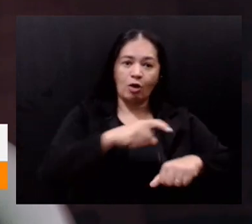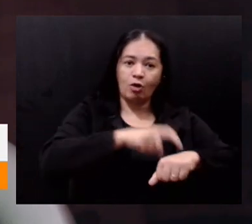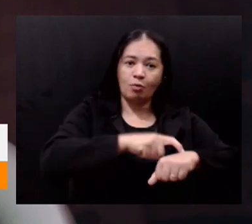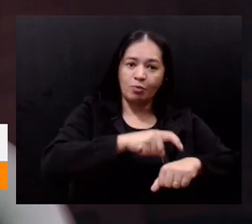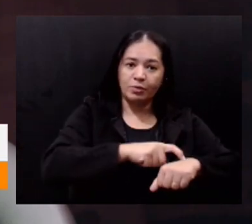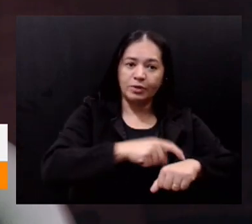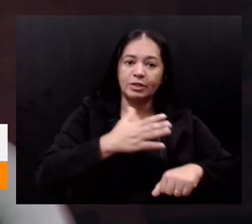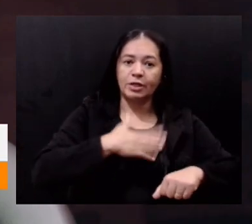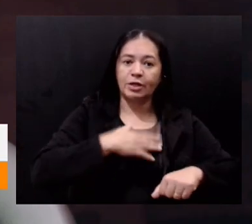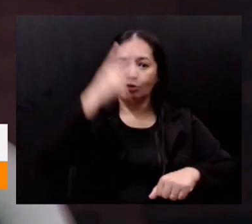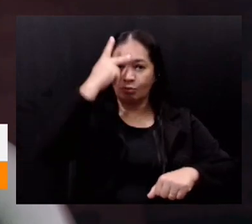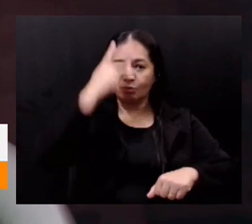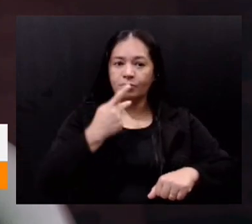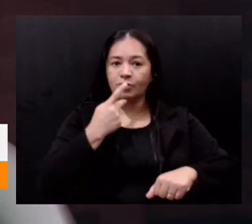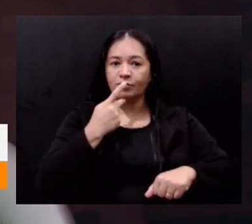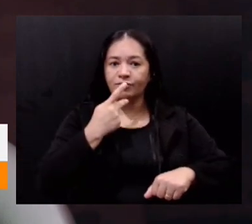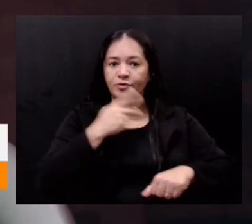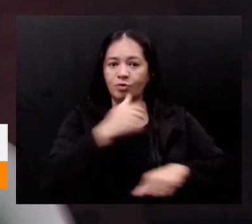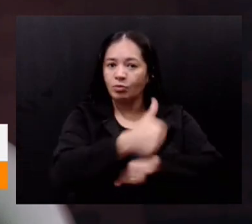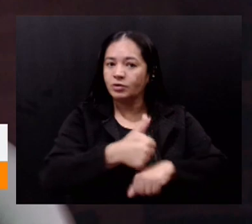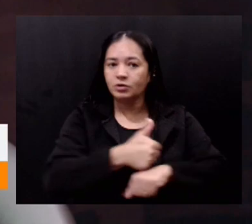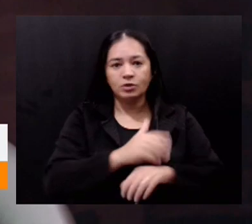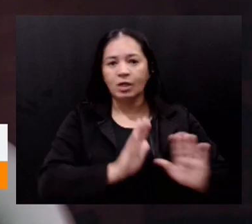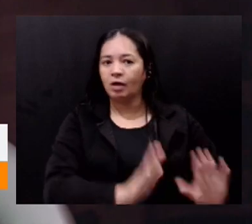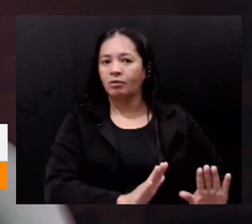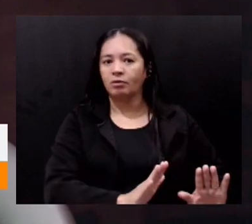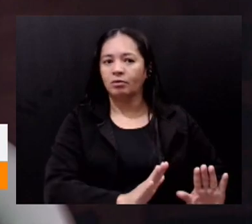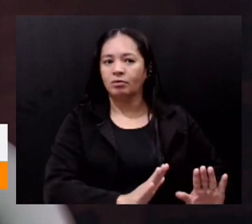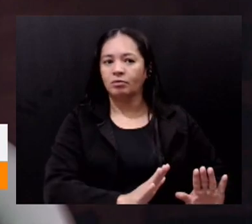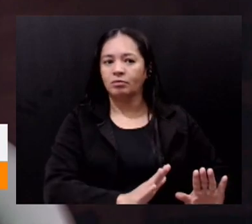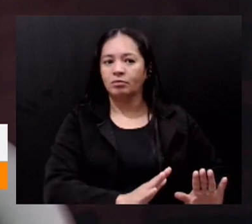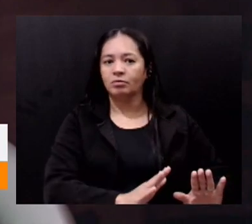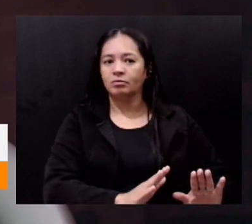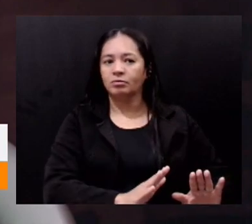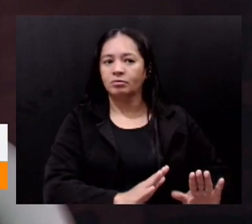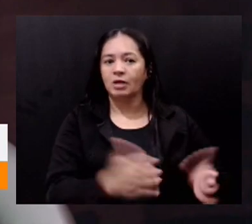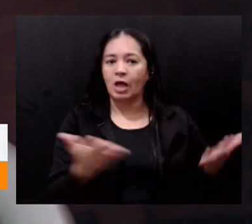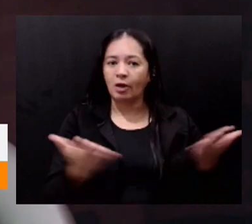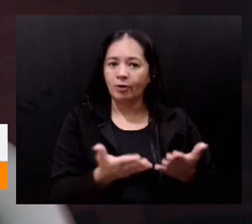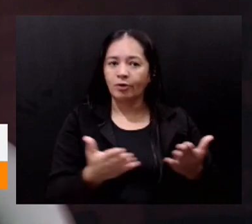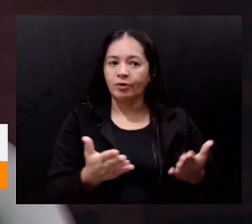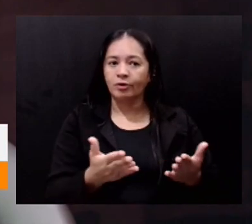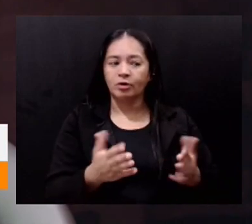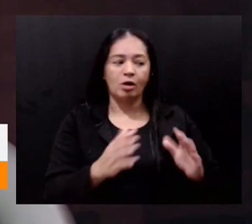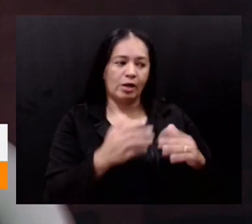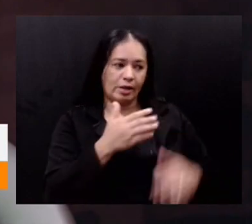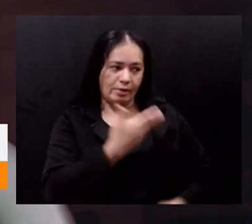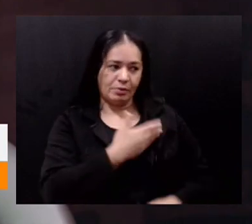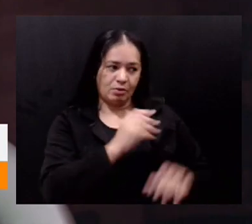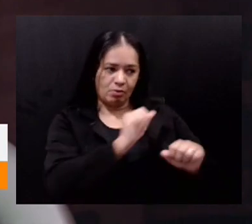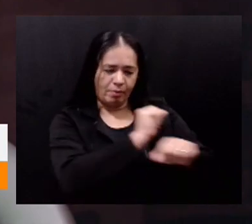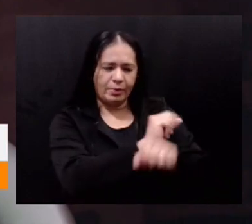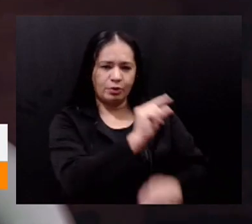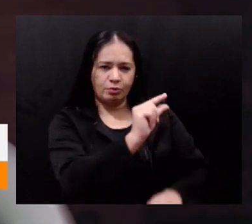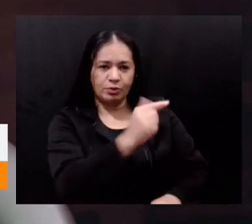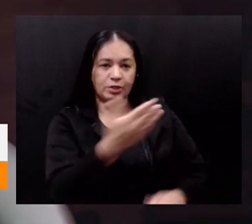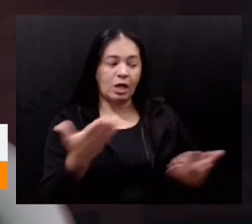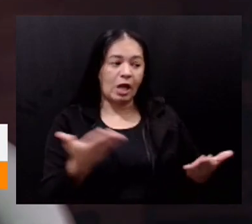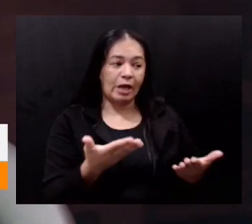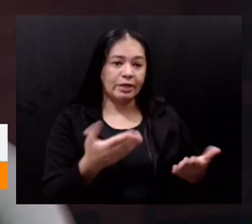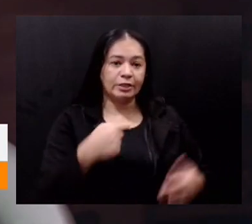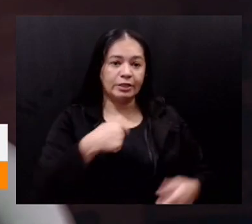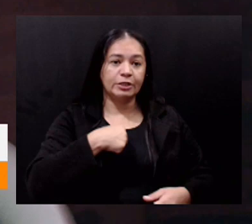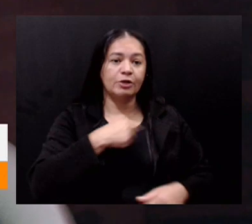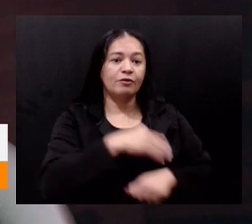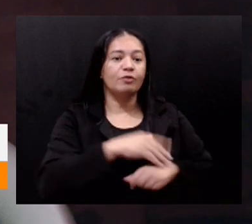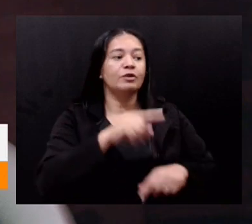gente tem o nosso perfil profissional, a gente tem que ter o nosso, falar, amiga, olha, espera aí, só um instante, ó, aqui eu vou falar com você, é sobre